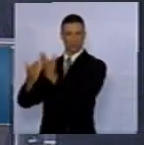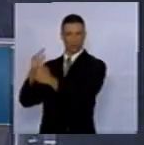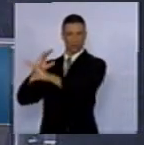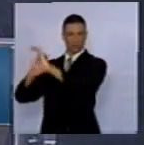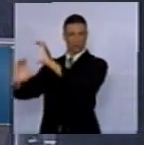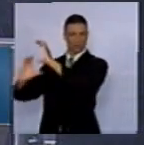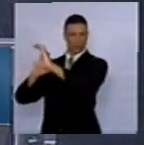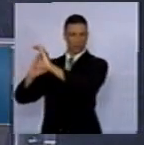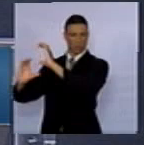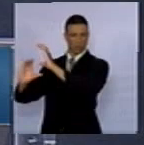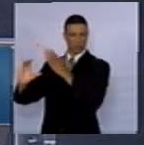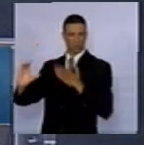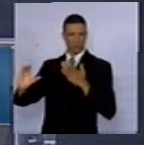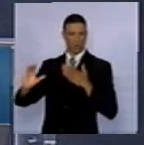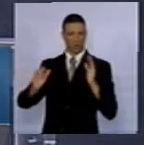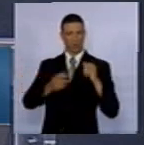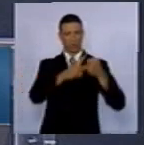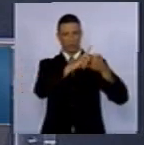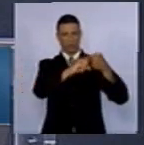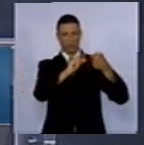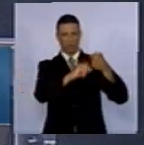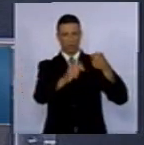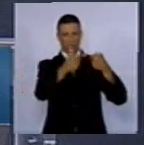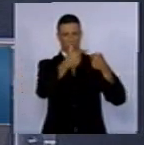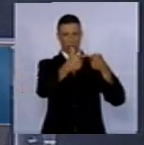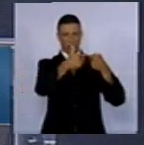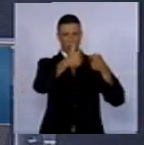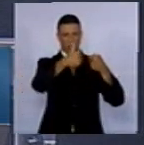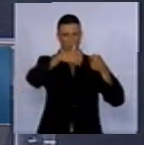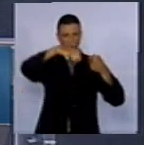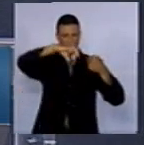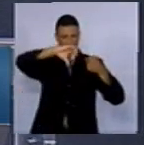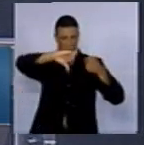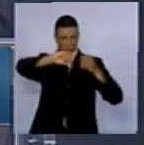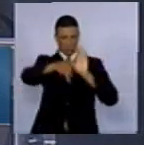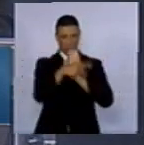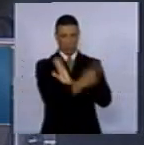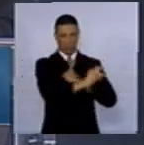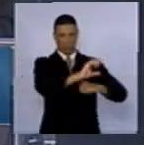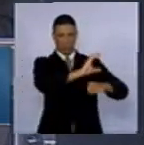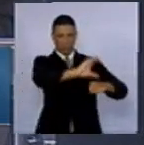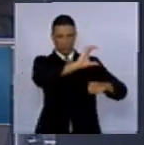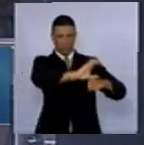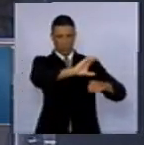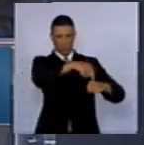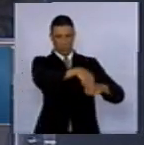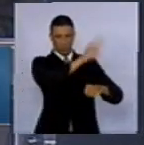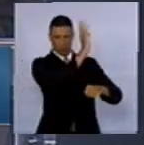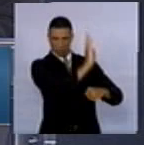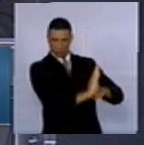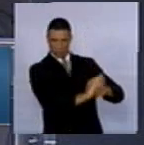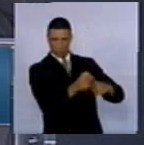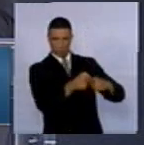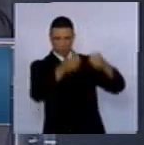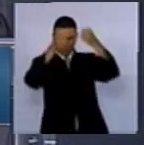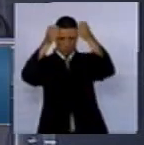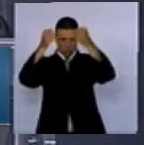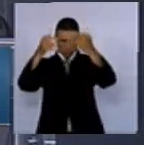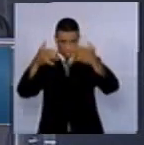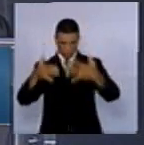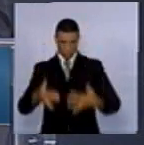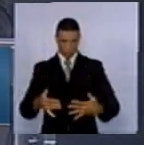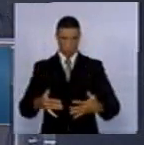traz como epígrafe o artigo 219 da Constituição Brasileira que diz